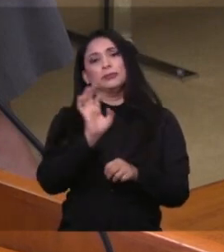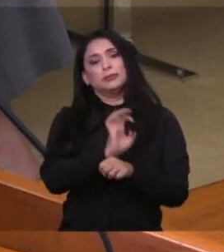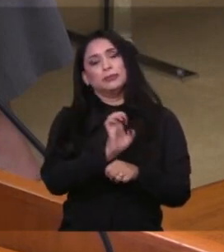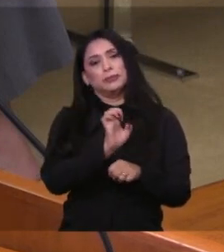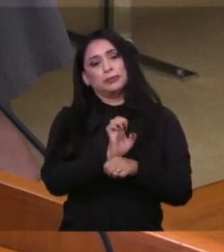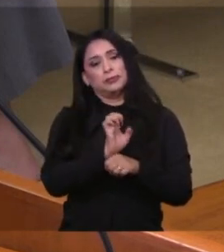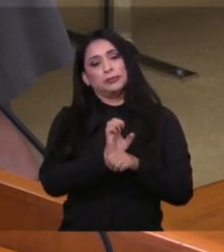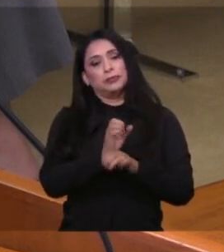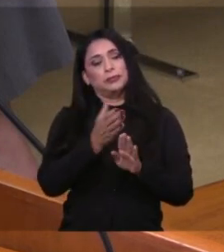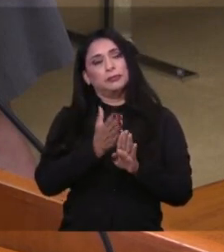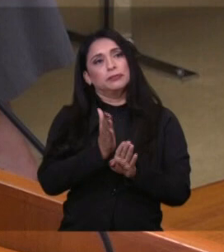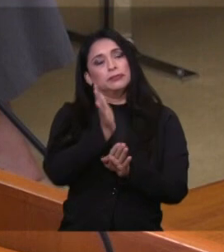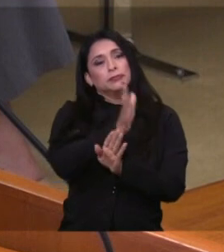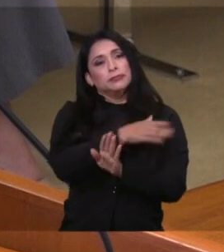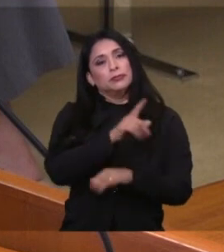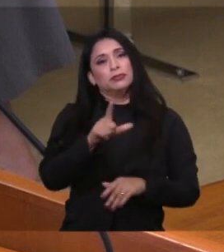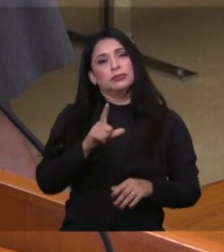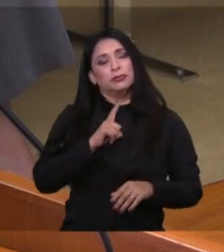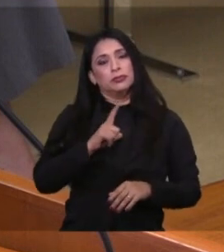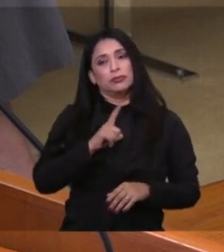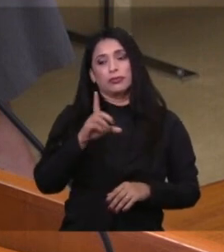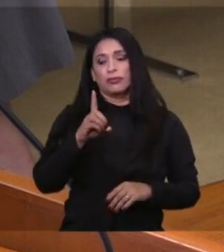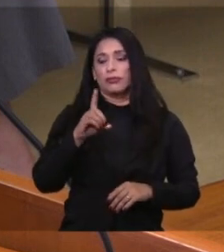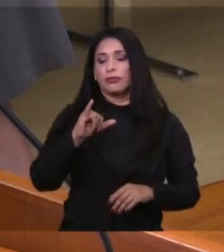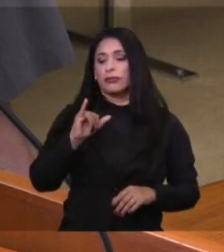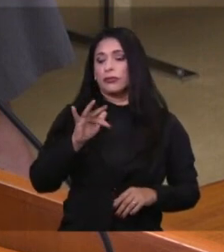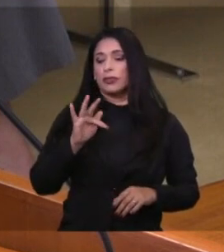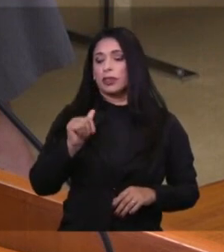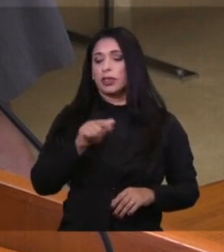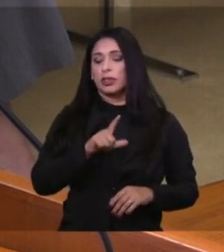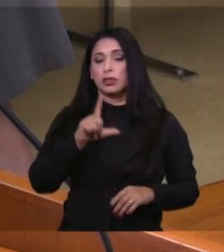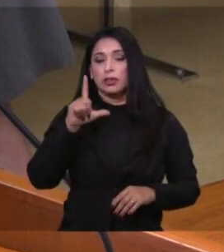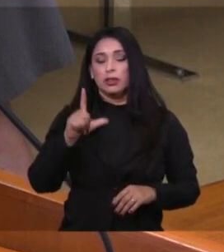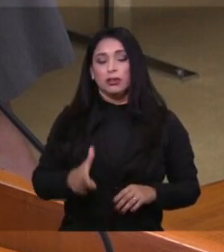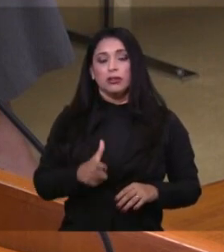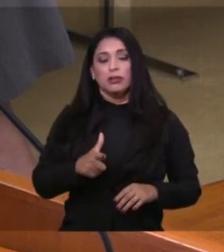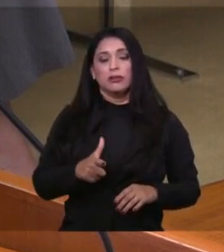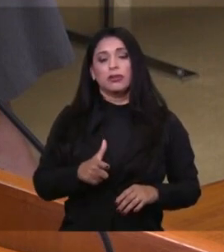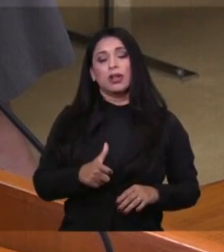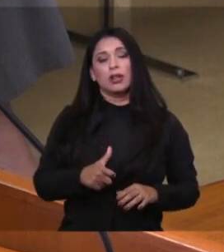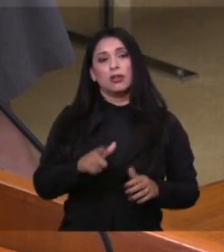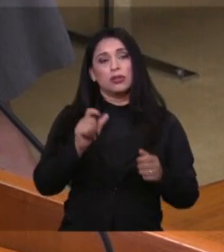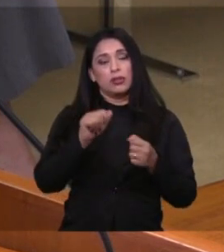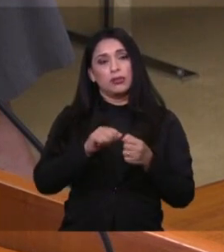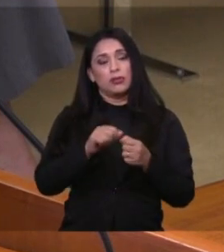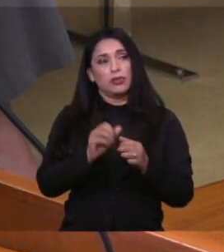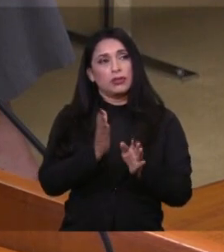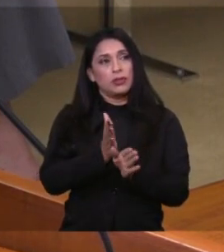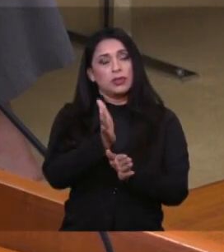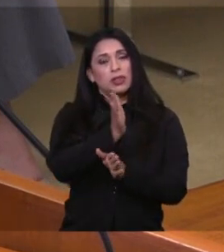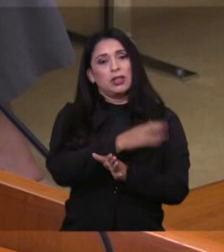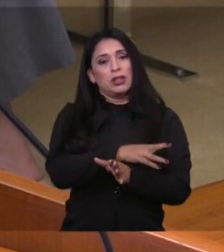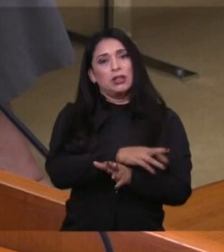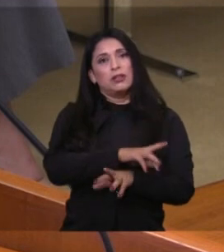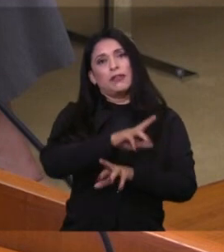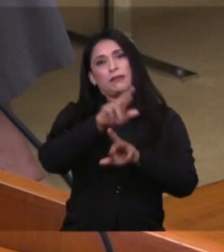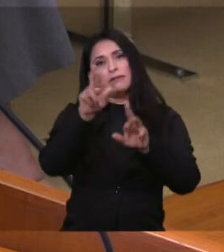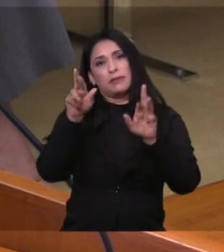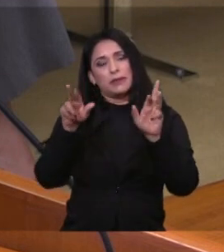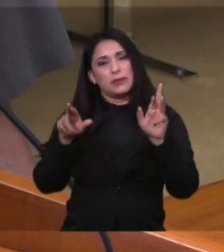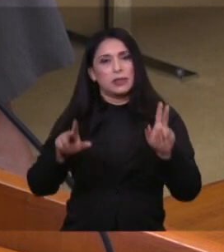atrás haviam instituído o DIFAL e cumpriram efetivamente as anterioridades. Isso implica uma série de